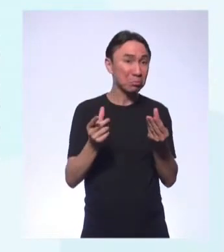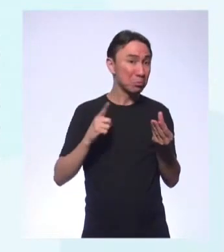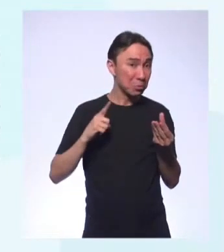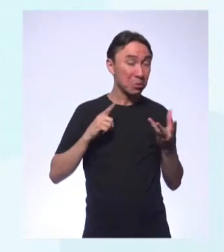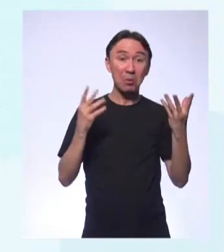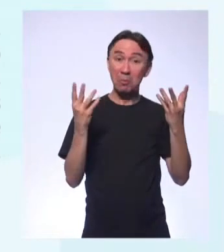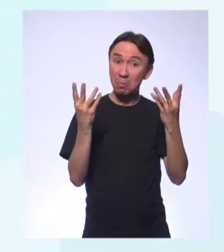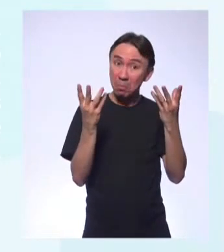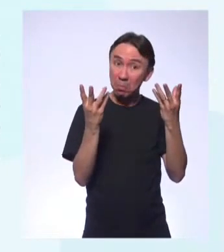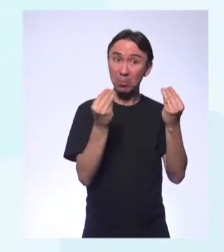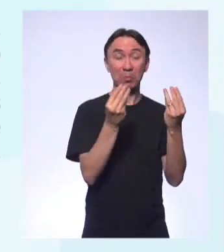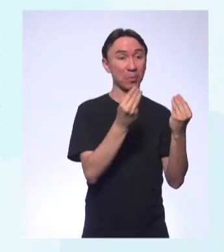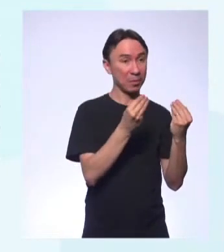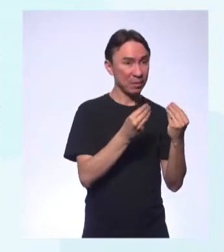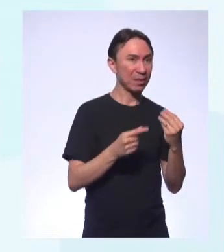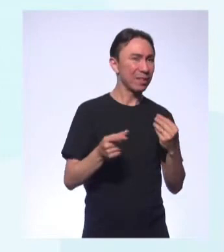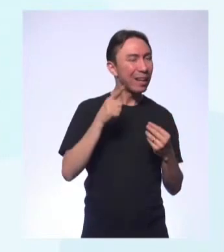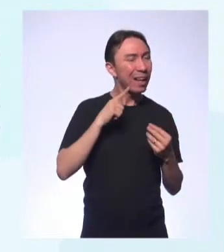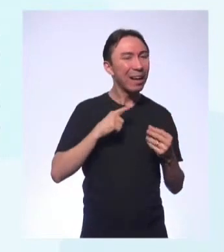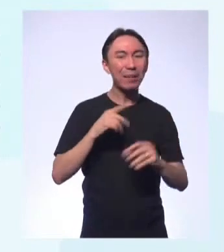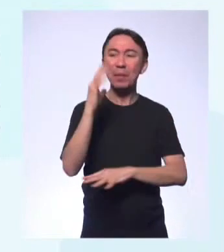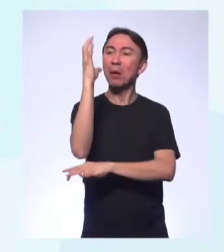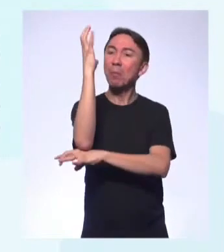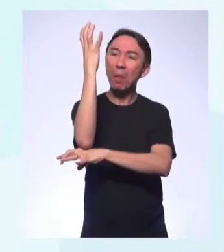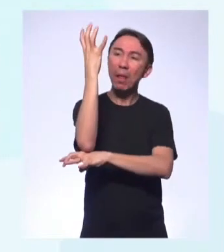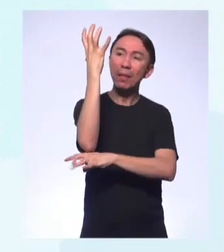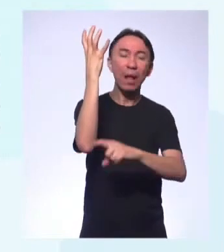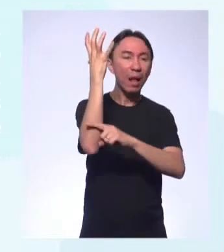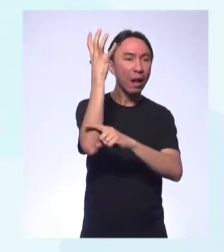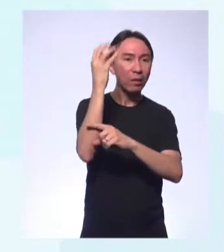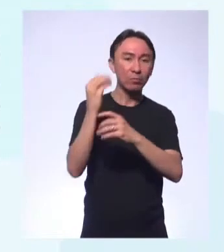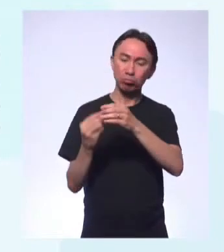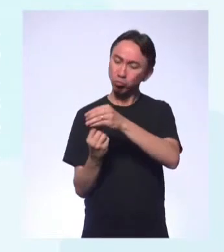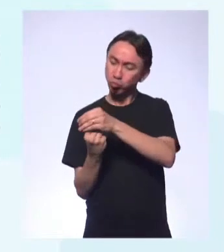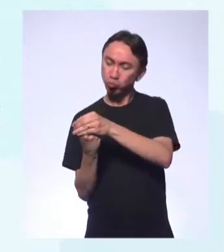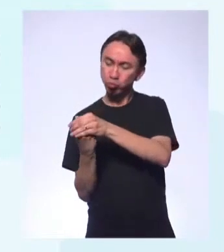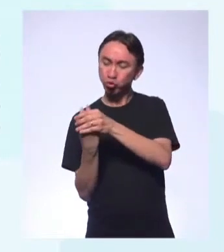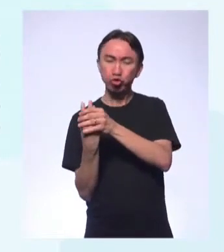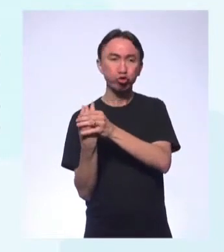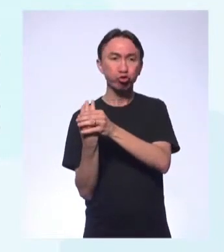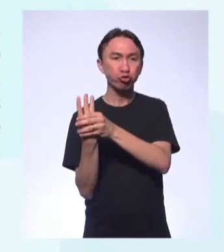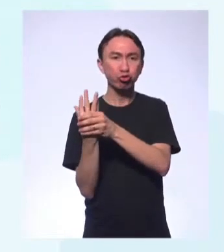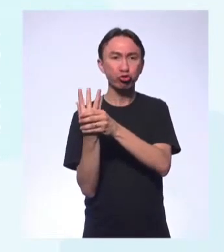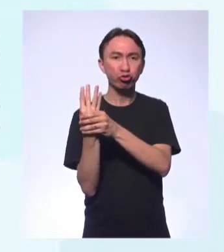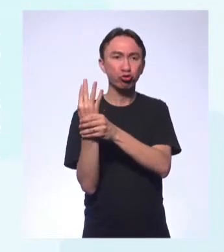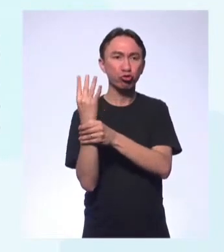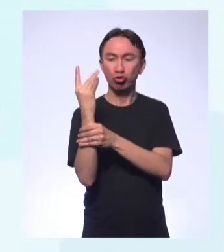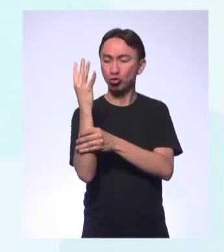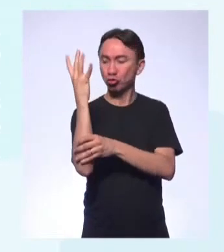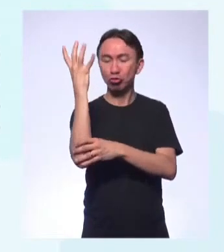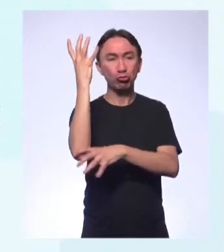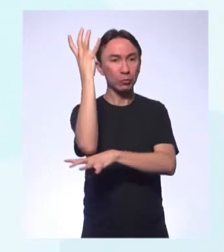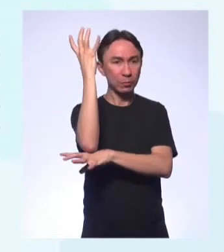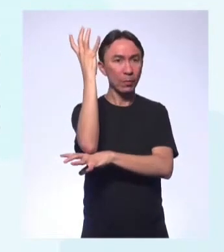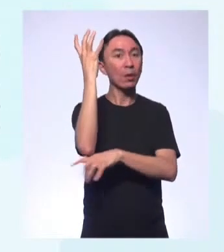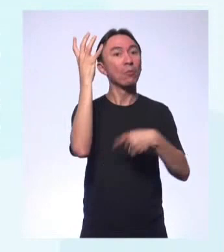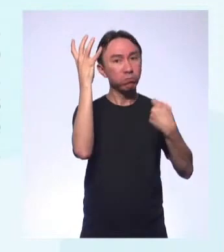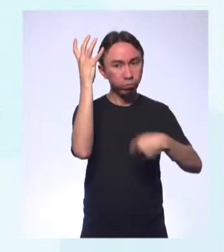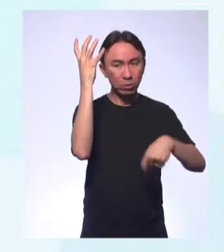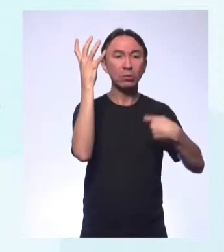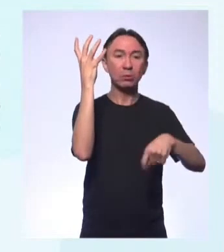nitrogênio limitante para o crescimento das plantas, ok? Isso acontece porque as plantas apenas conseguem usar o